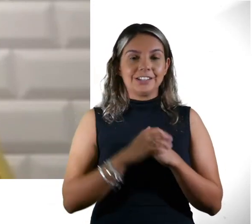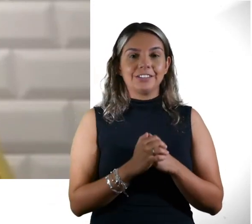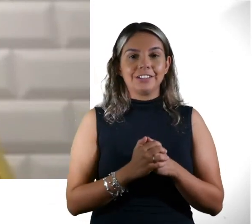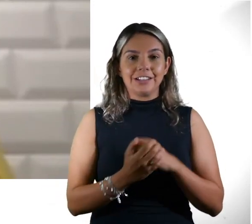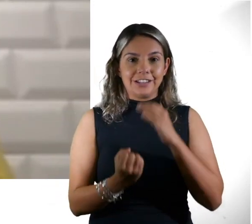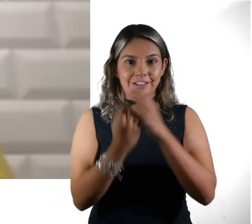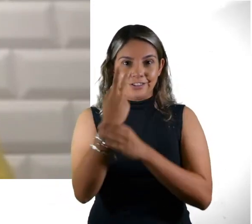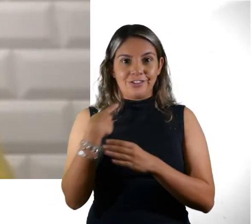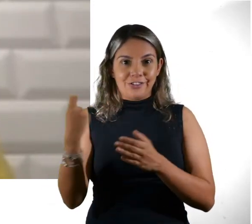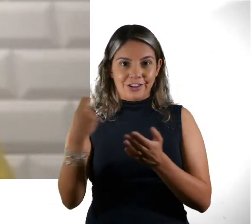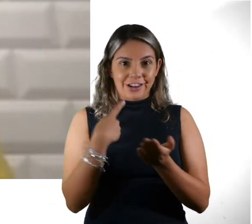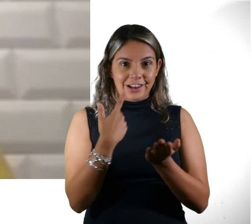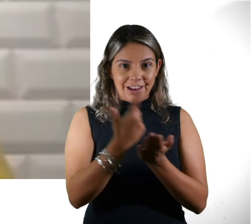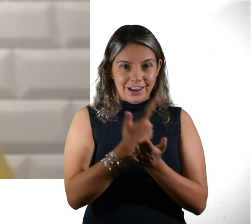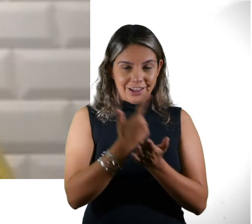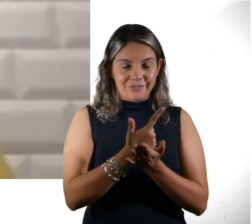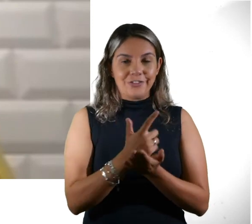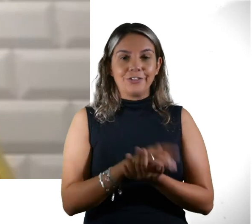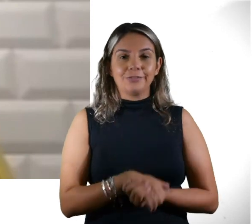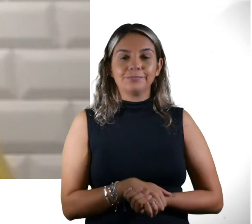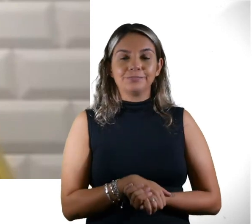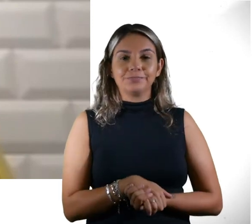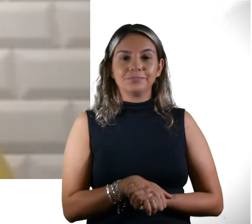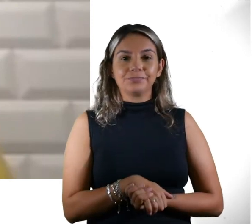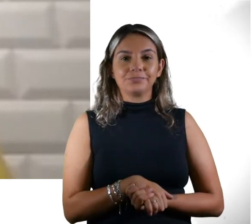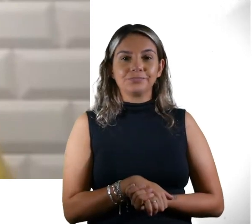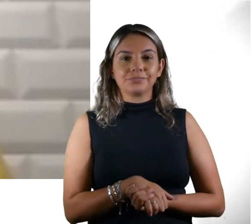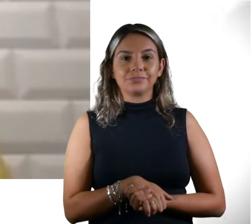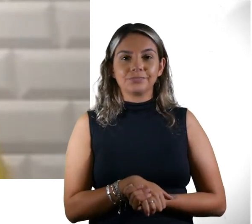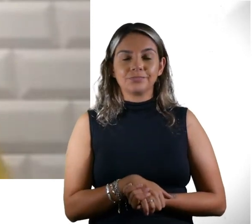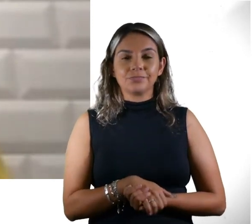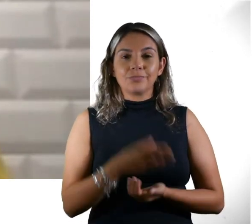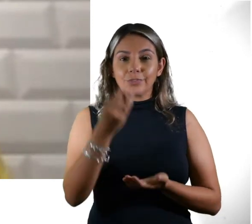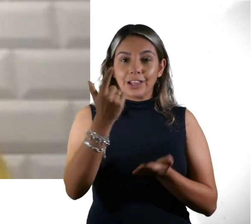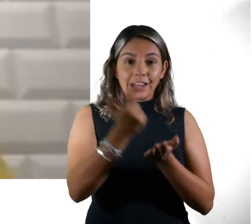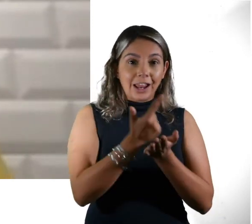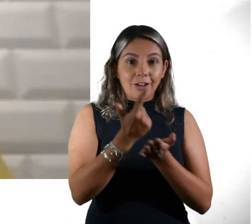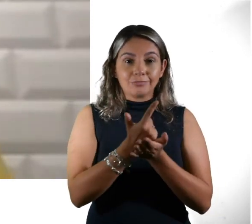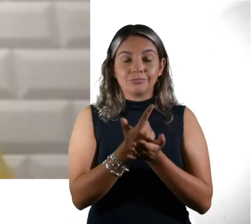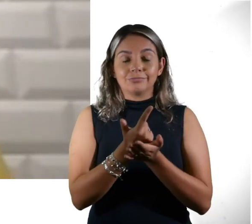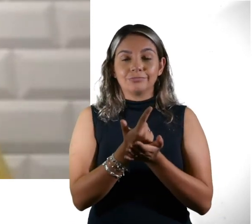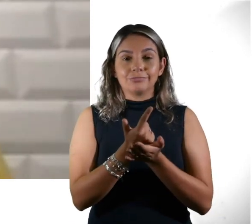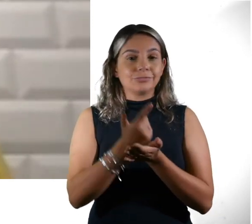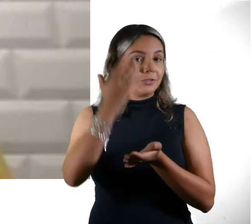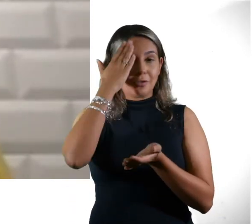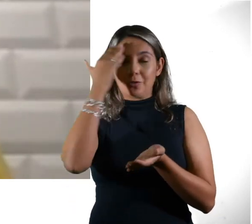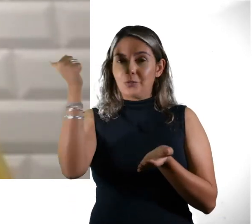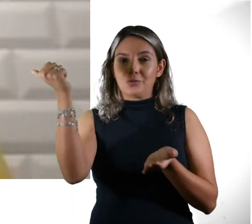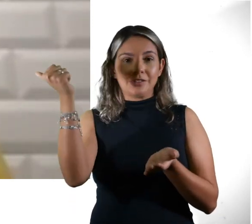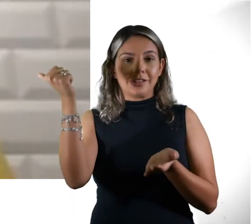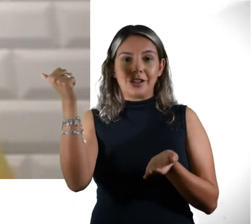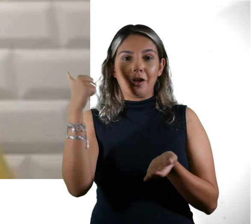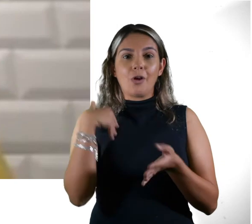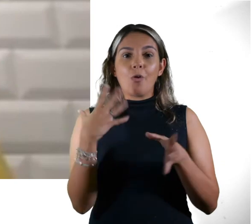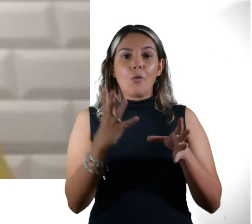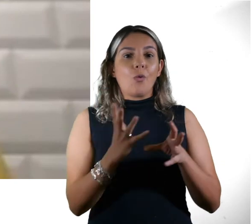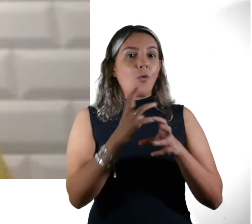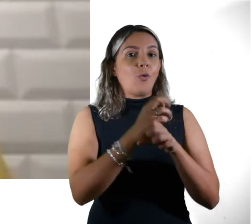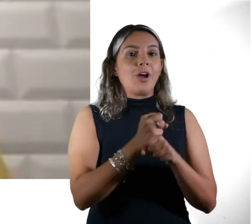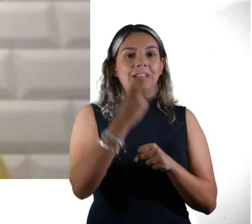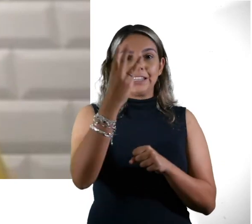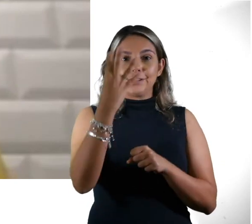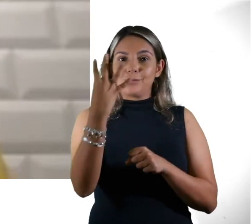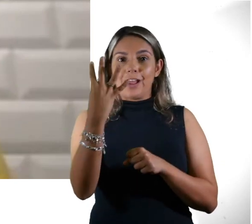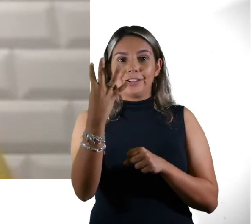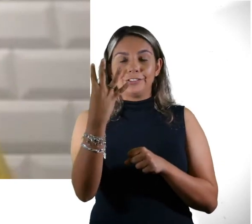lançar os nossos livros, cada um ia lançar o seu livro. E entretanto os livros foram publicados, eu já não sei, até já